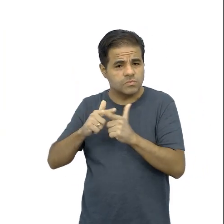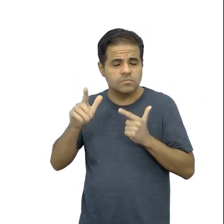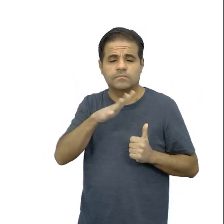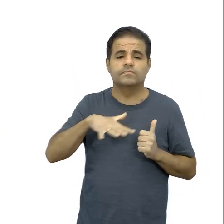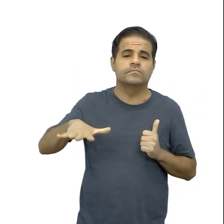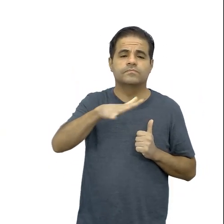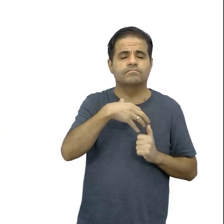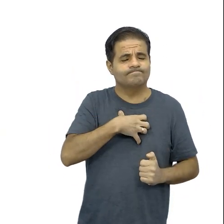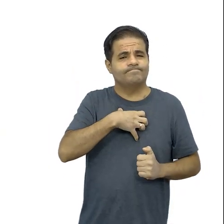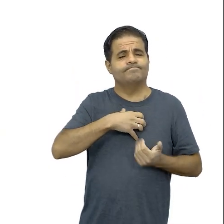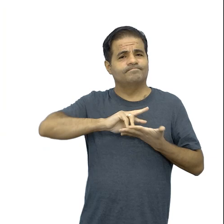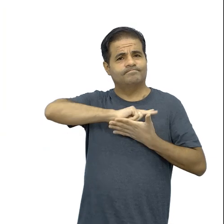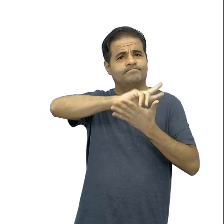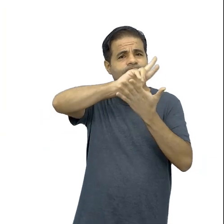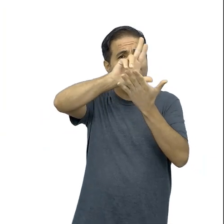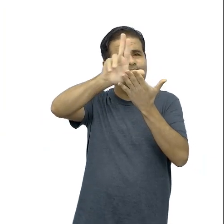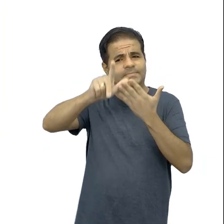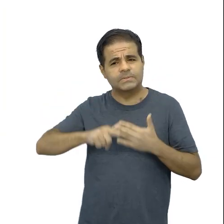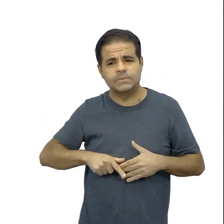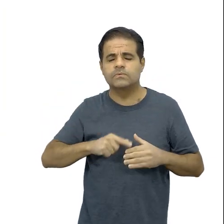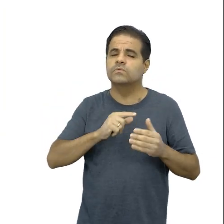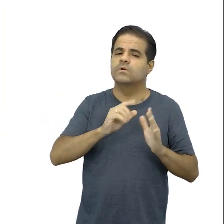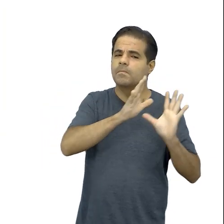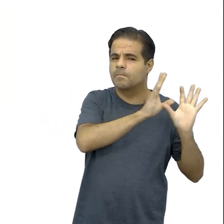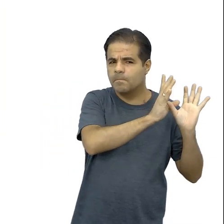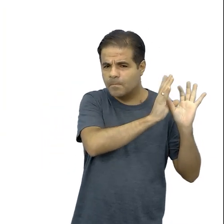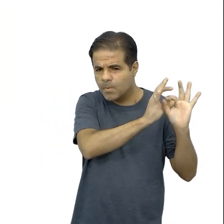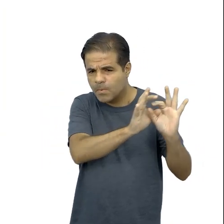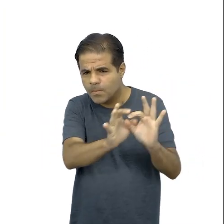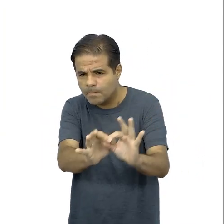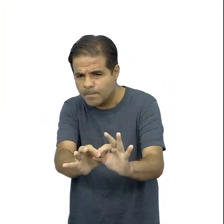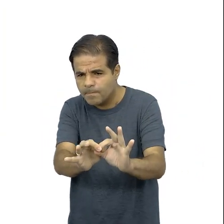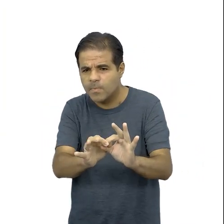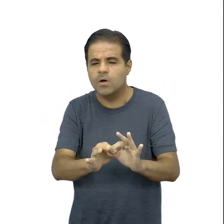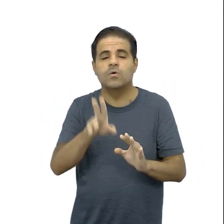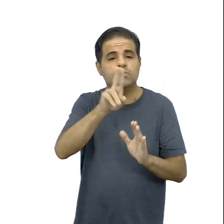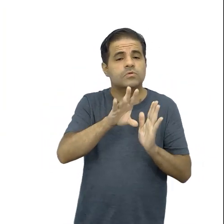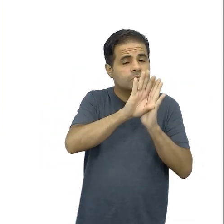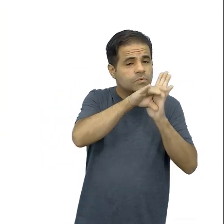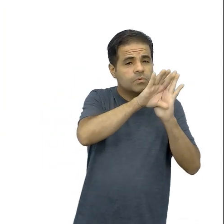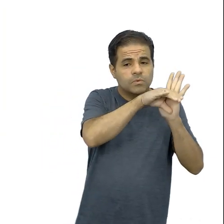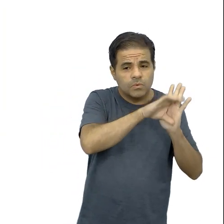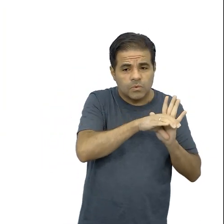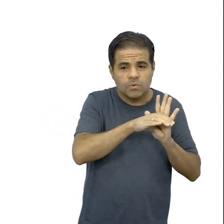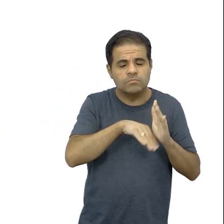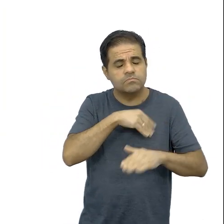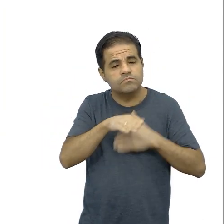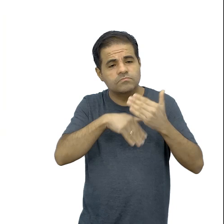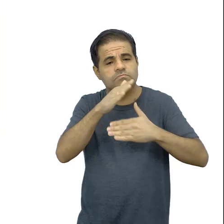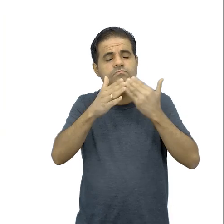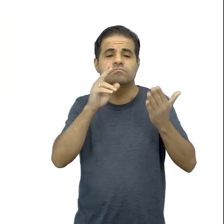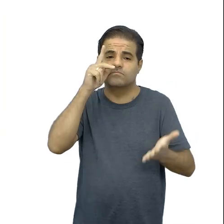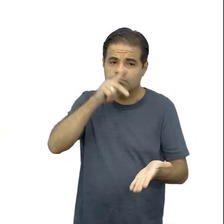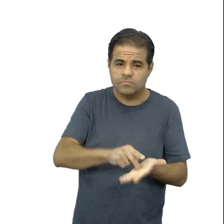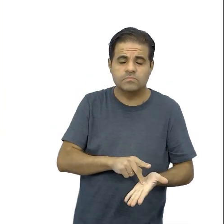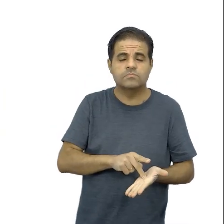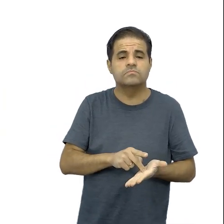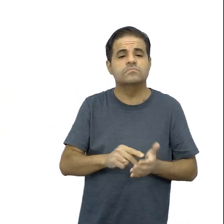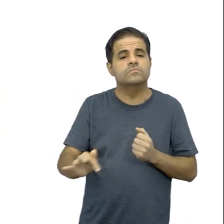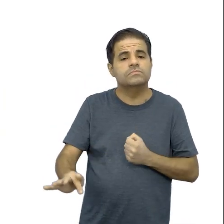problemas de uma variedade de contextos, utilizando conceitos, procedimentos, fatos